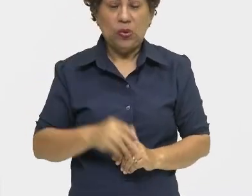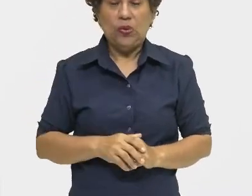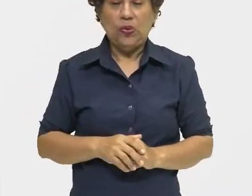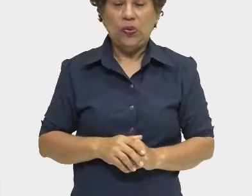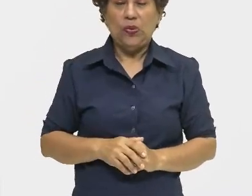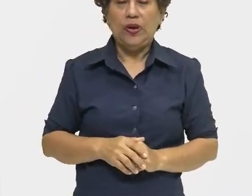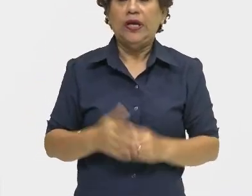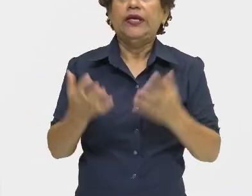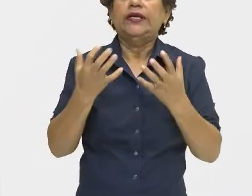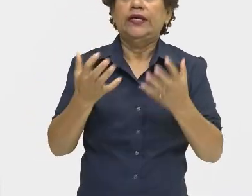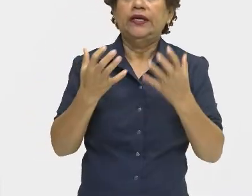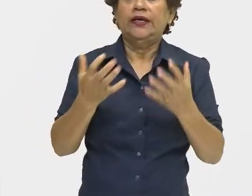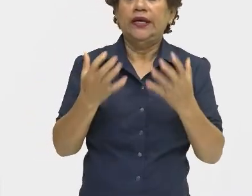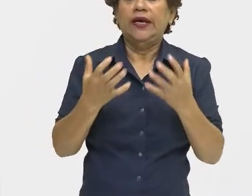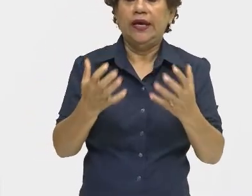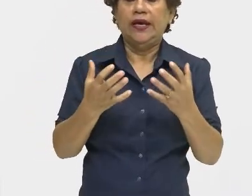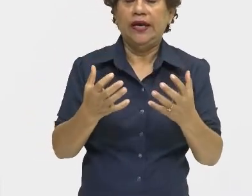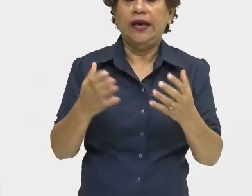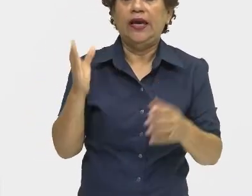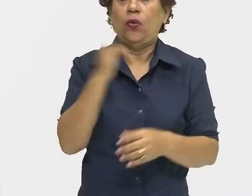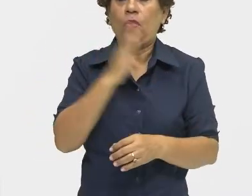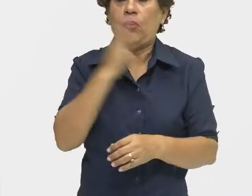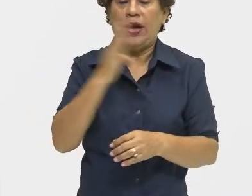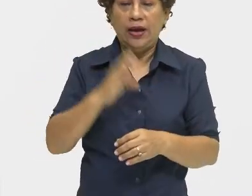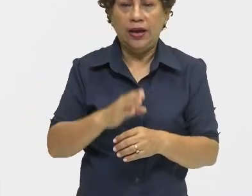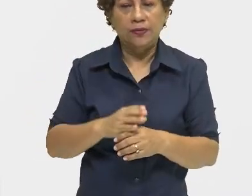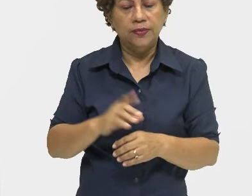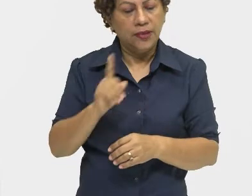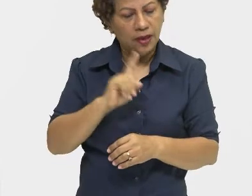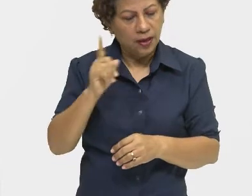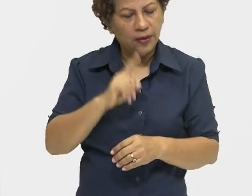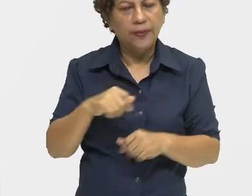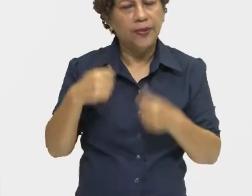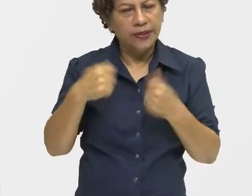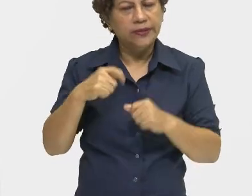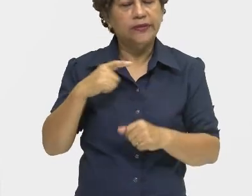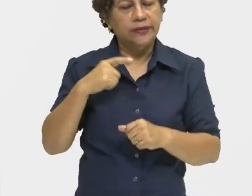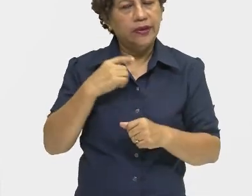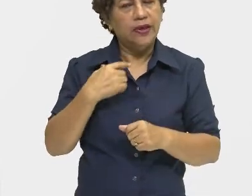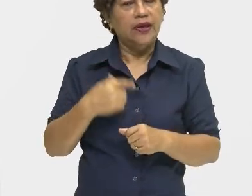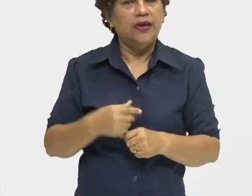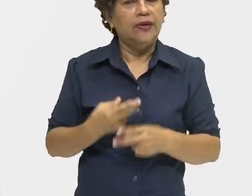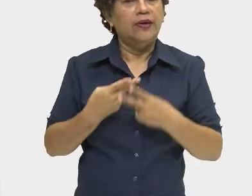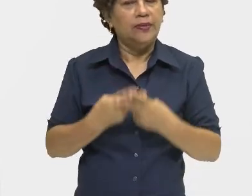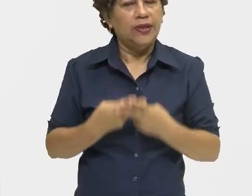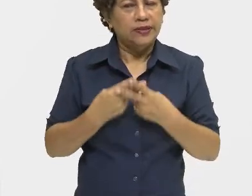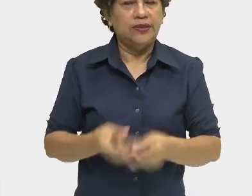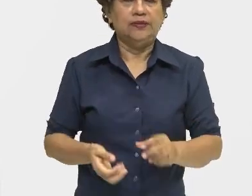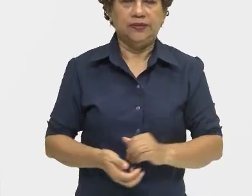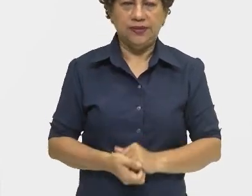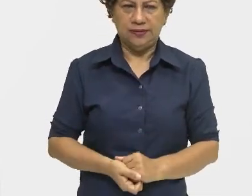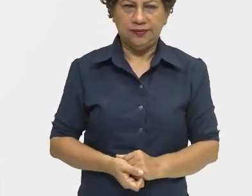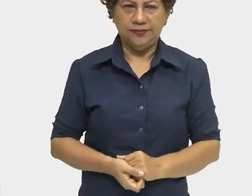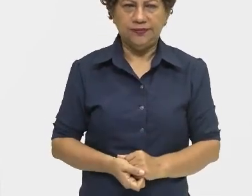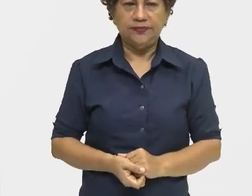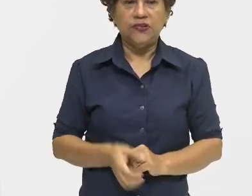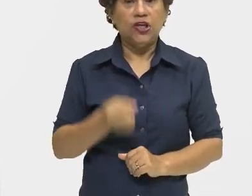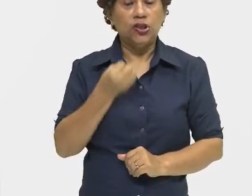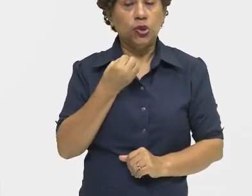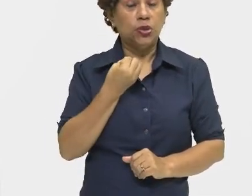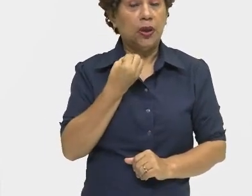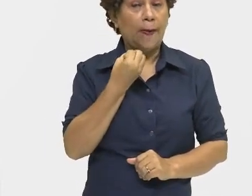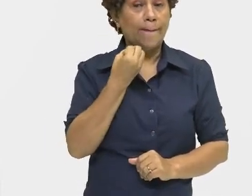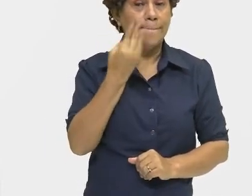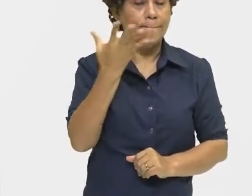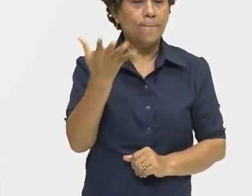ter paciência. As coisas boas vêm quando estamos distraídos.